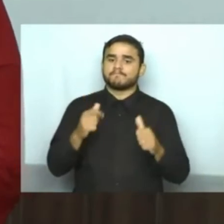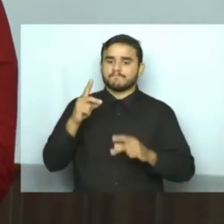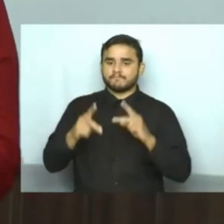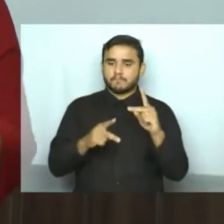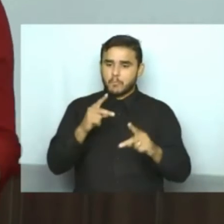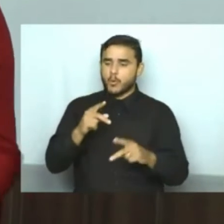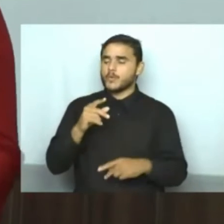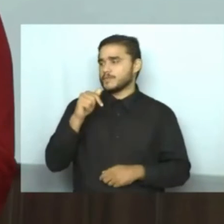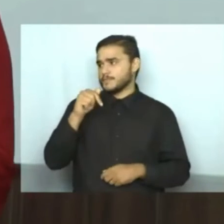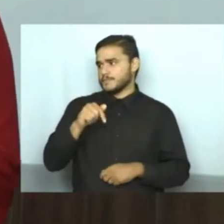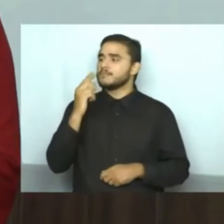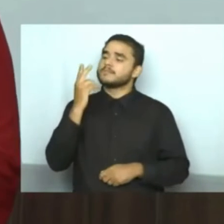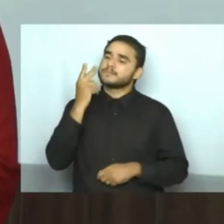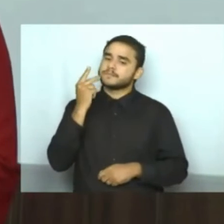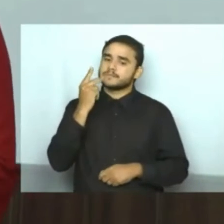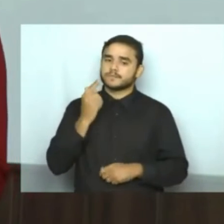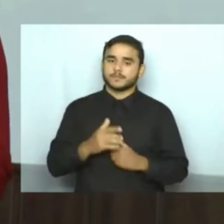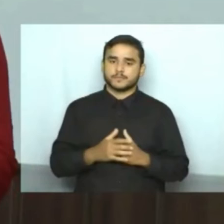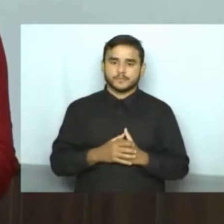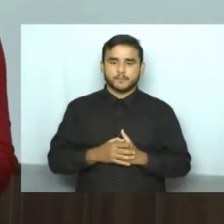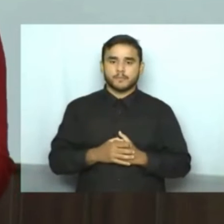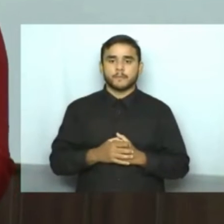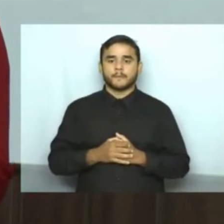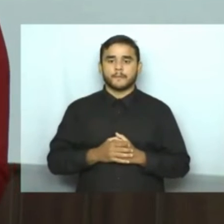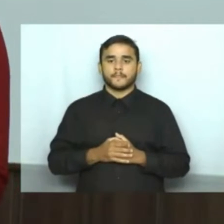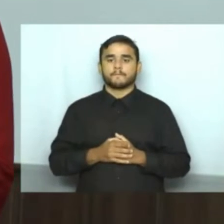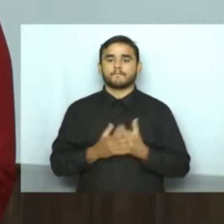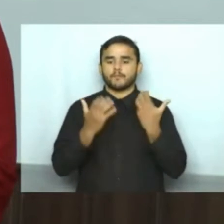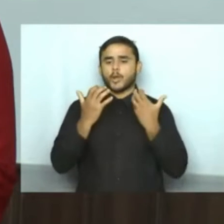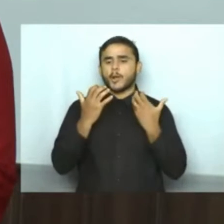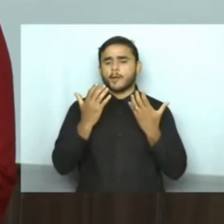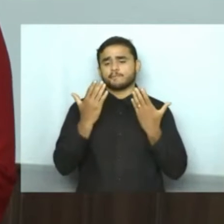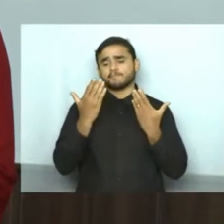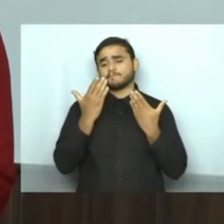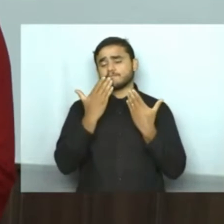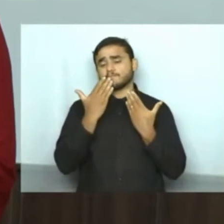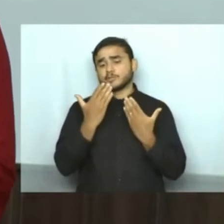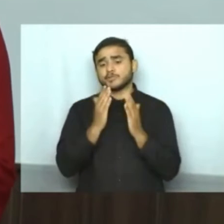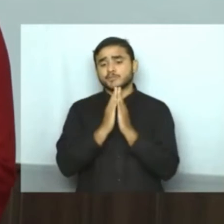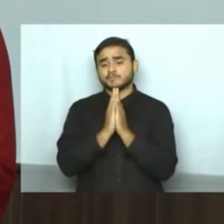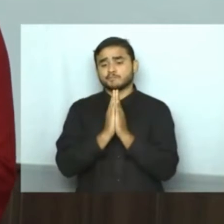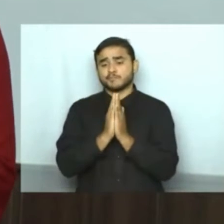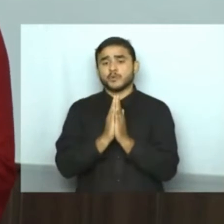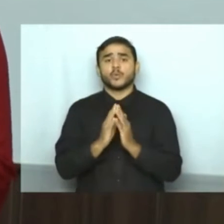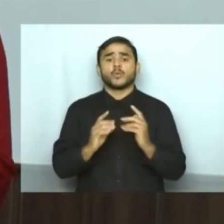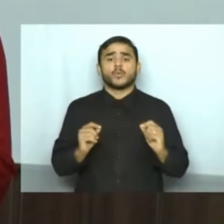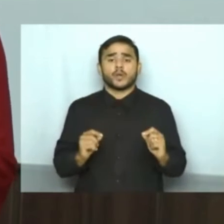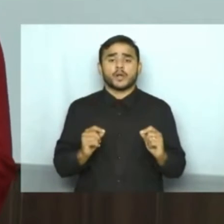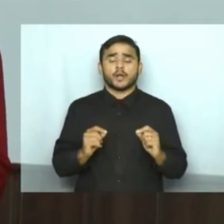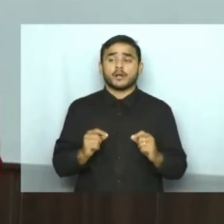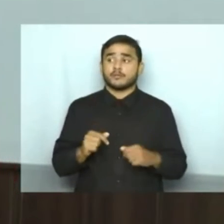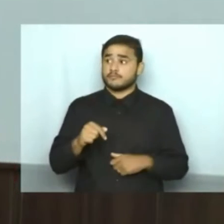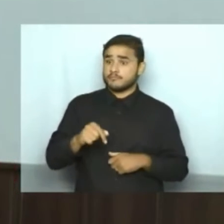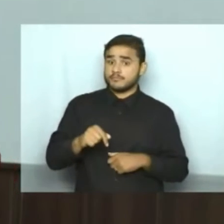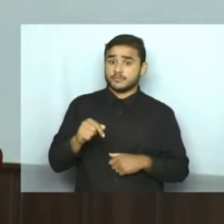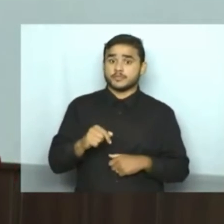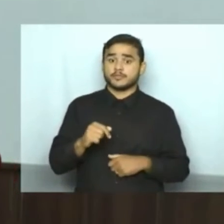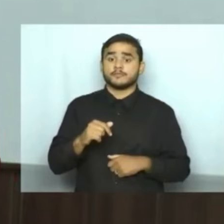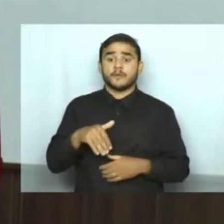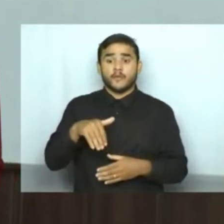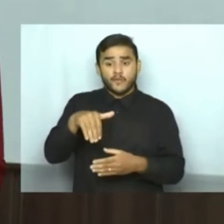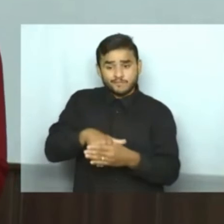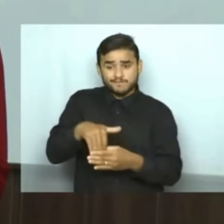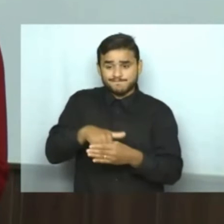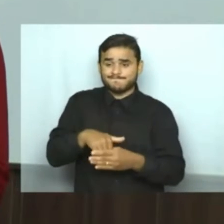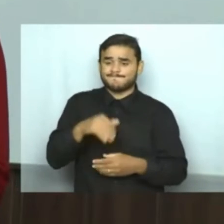nosso povo. E quero aqui, para finalizar, fazer um apelo à população cearense. Nós estamos na eleição mais